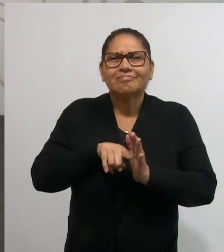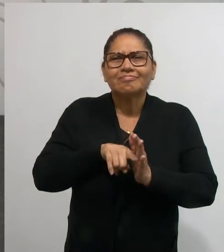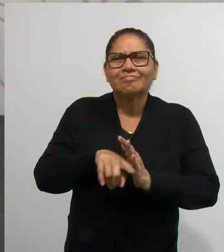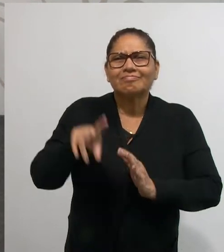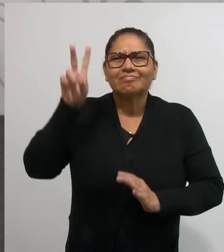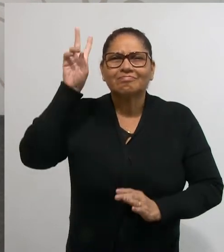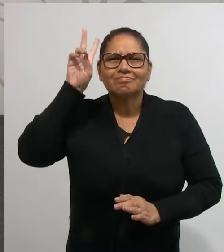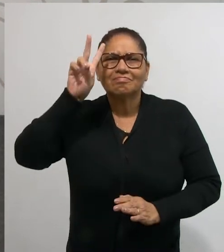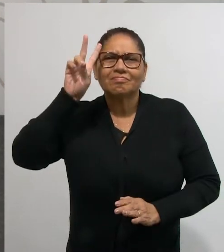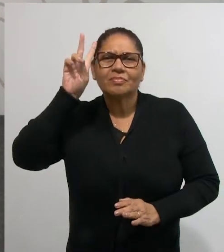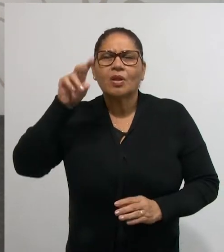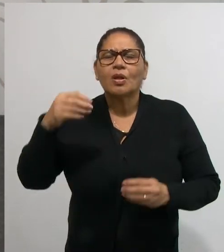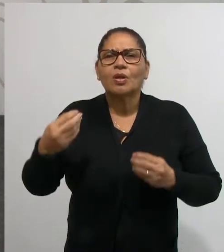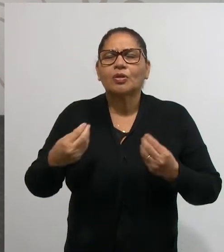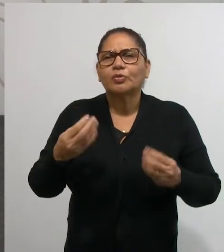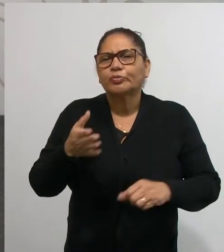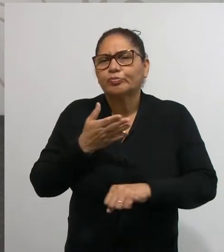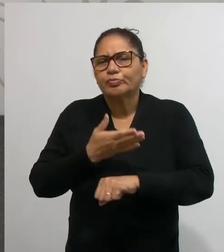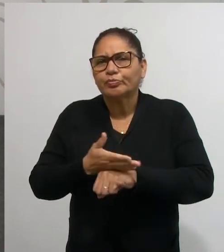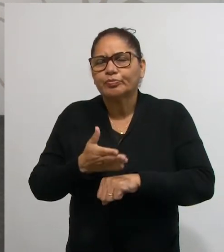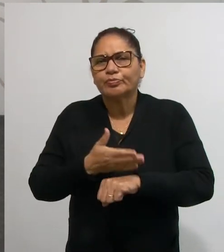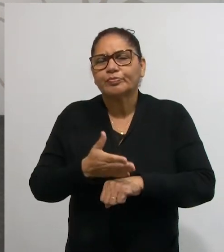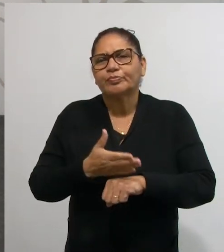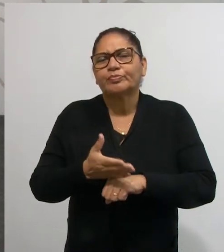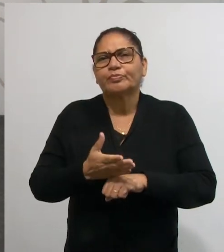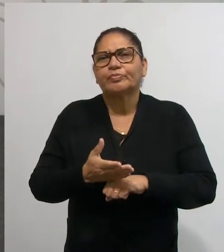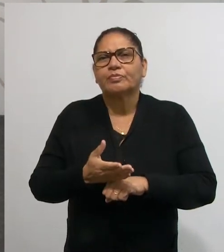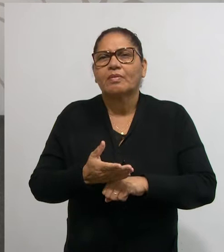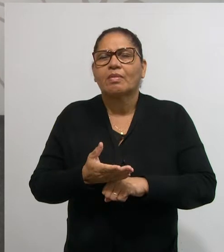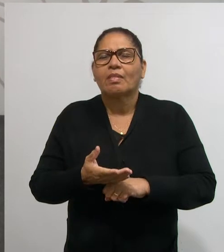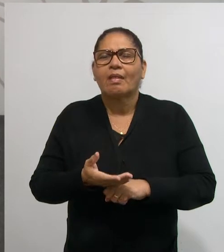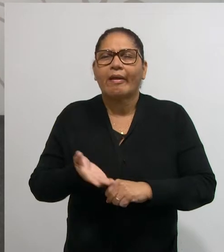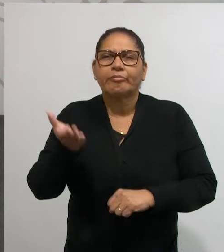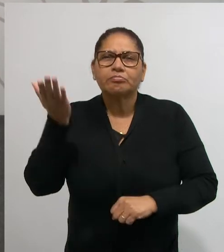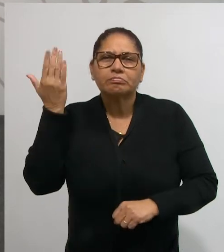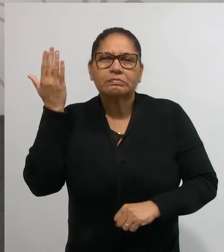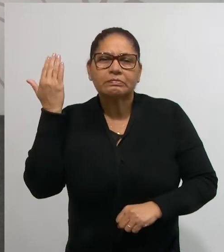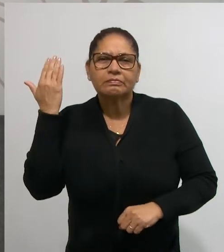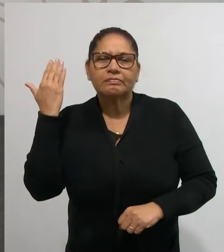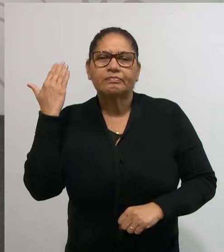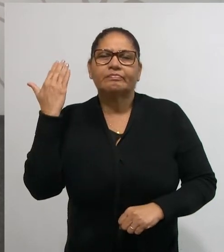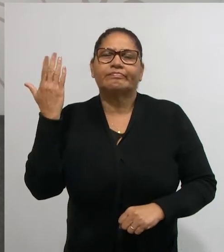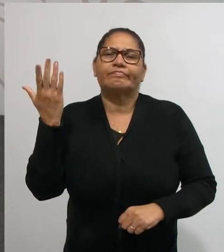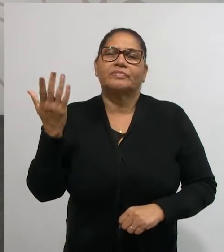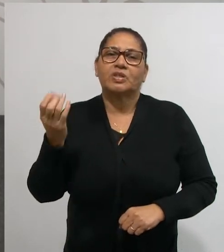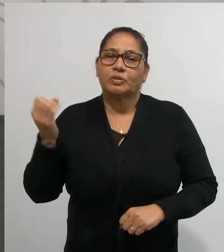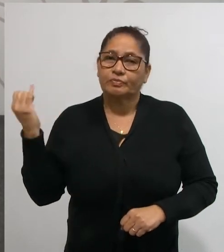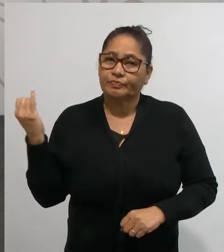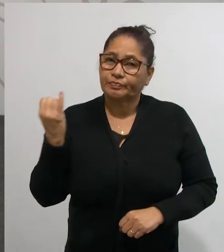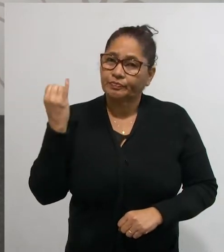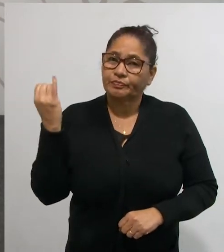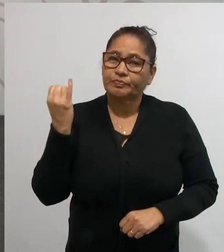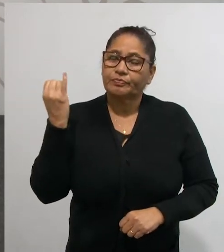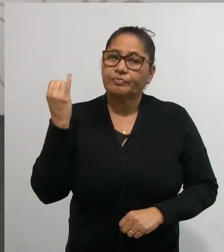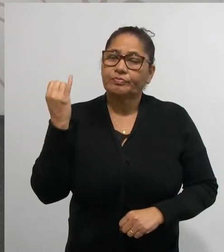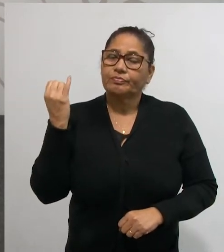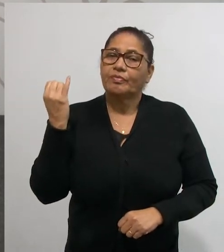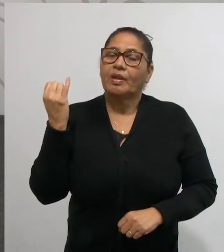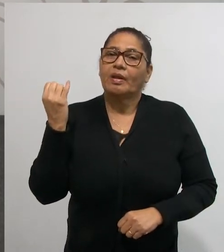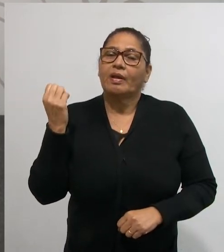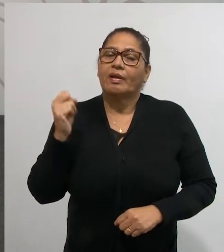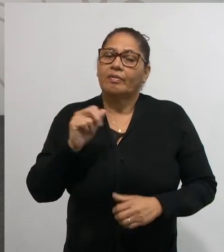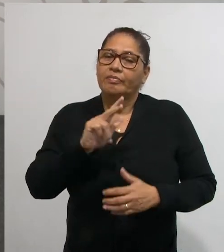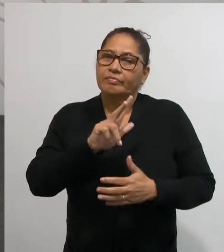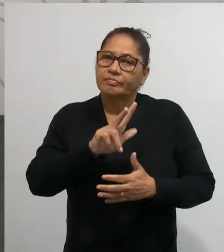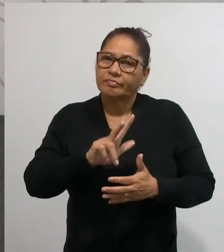um resgate de como essa prática foi se constituindo ao longo do tempo. E isso é importante, porque nessa web aula 1,